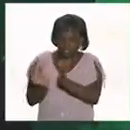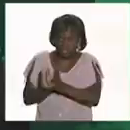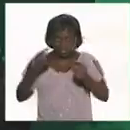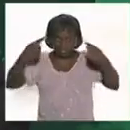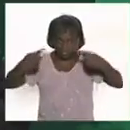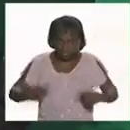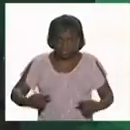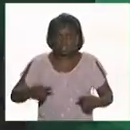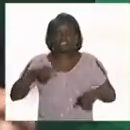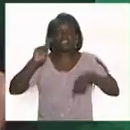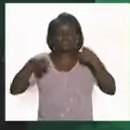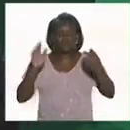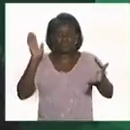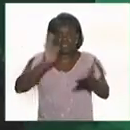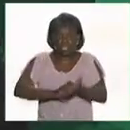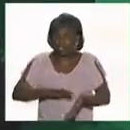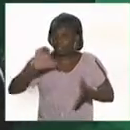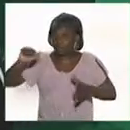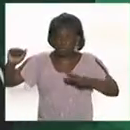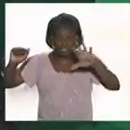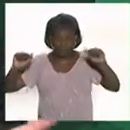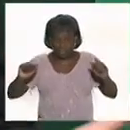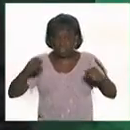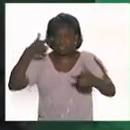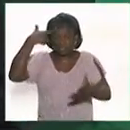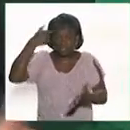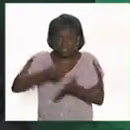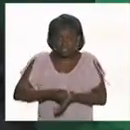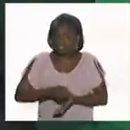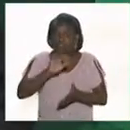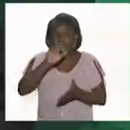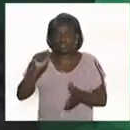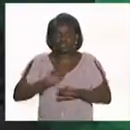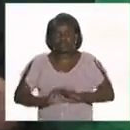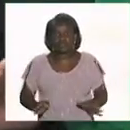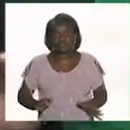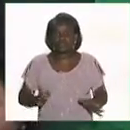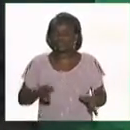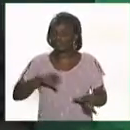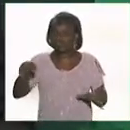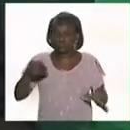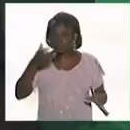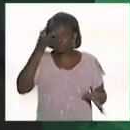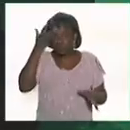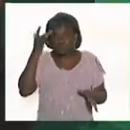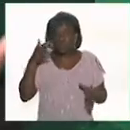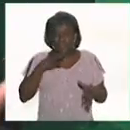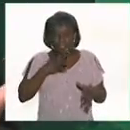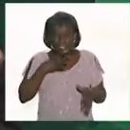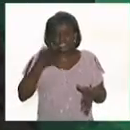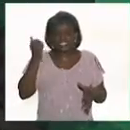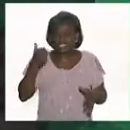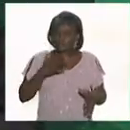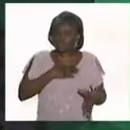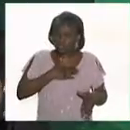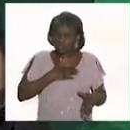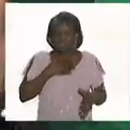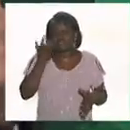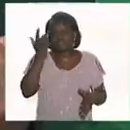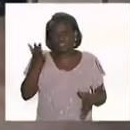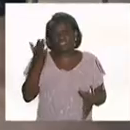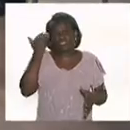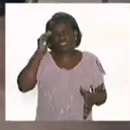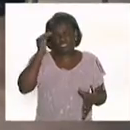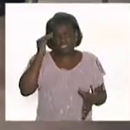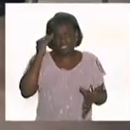enfrentando o outro, semifinal, final, e os campeões de turnos fazem a decisão da competição. Para mim essa é a fórmula ideal que o torcedor reconhecia, que o torcedor sabia